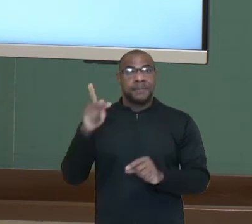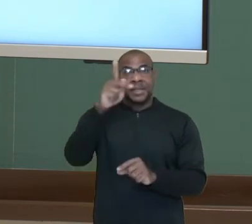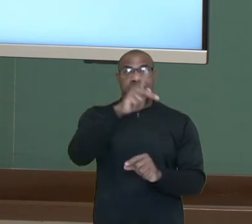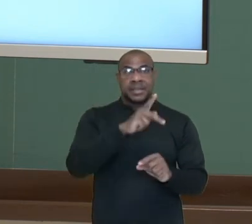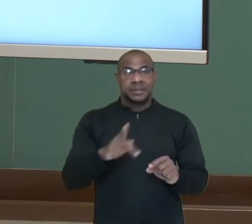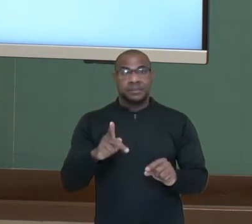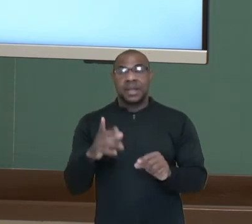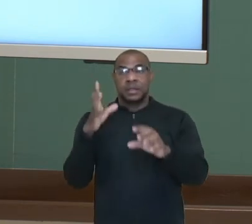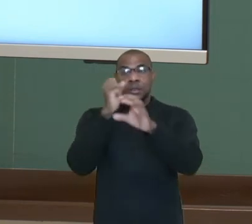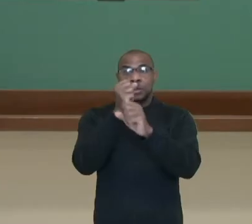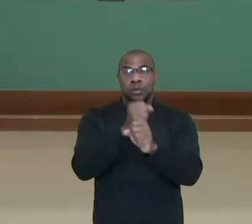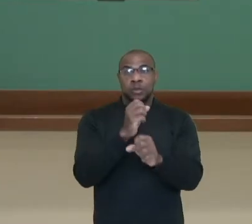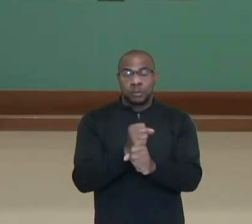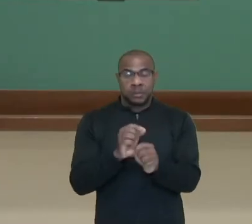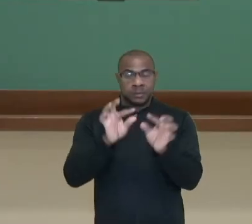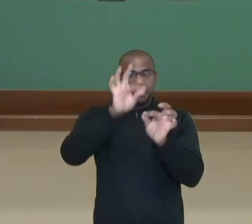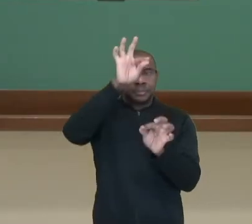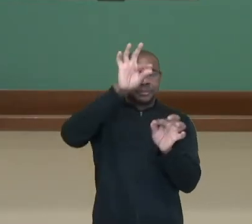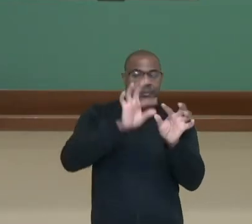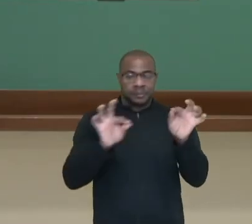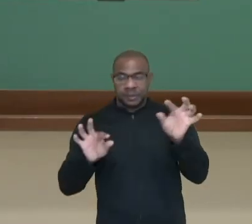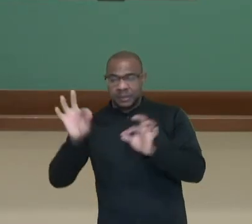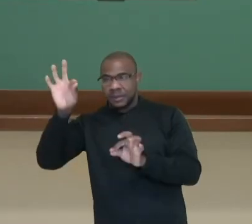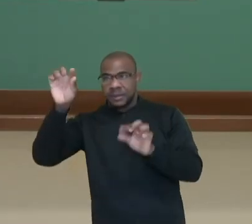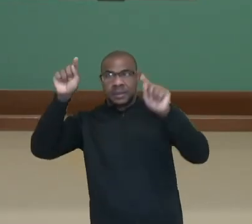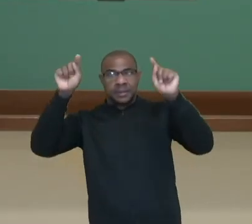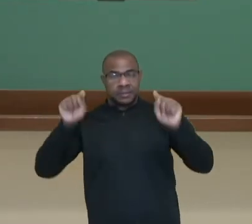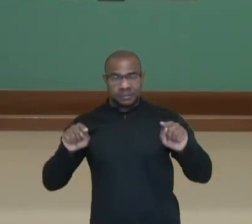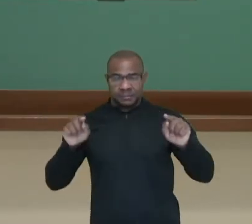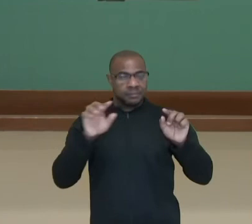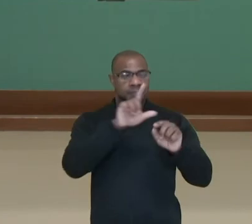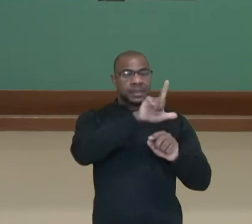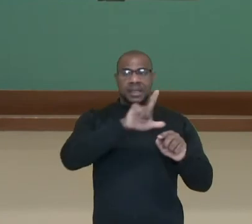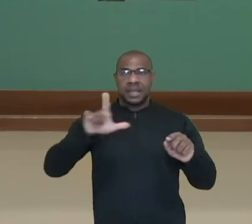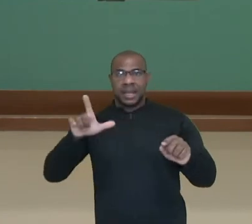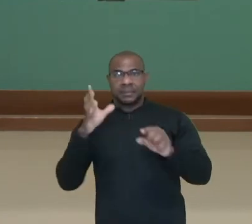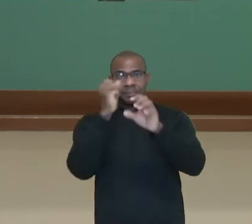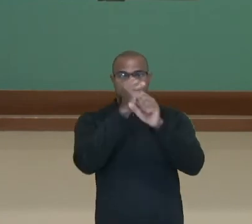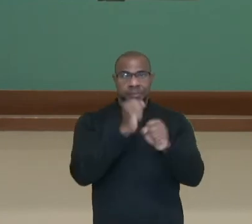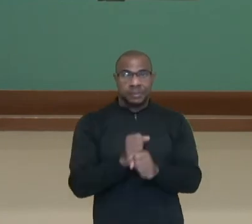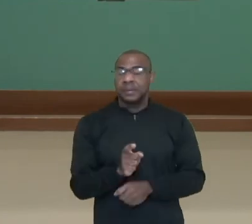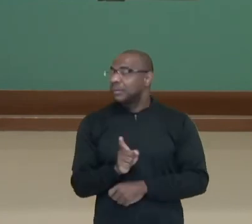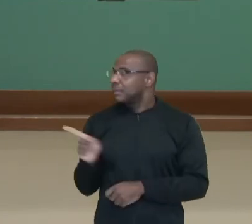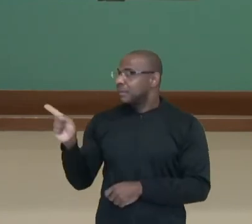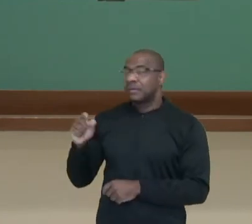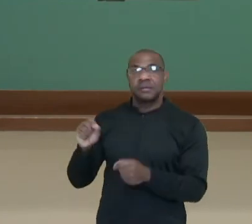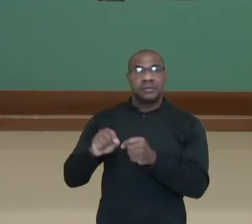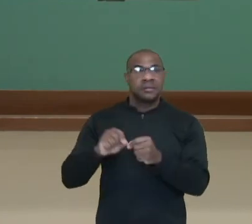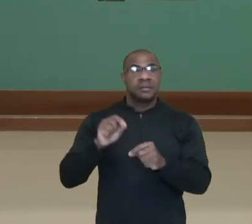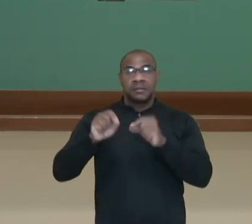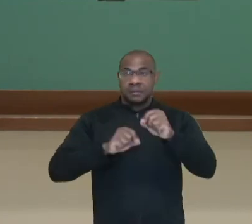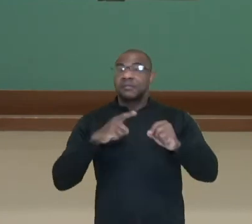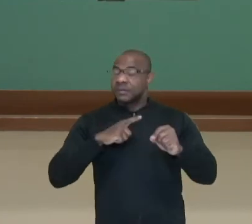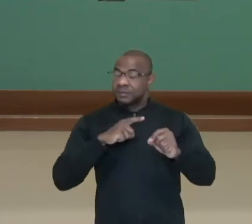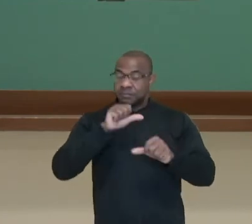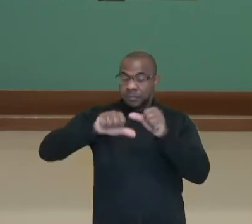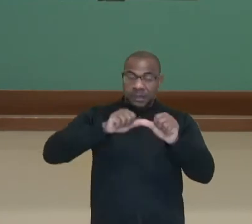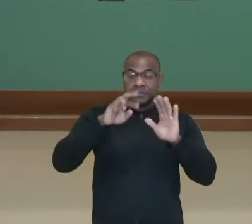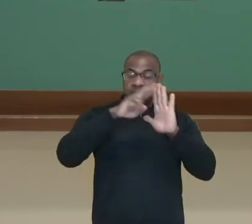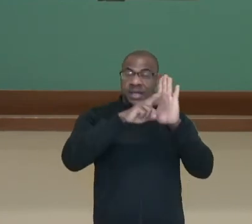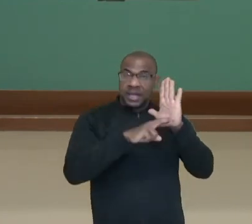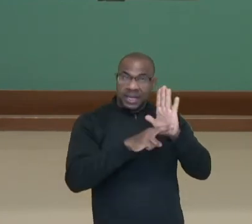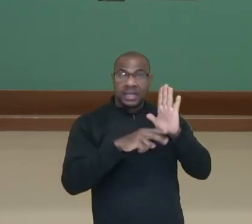seus lados. Então, essas sentenças você vai transformar em uma regra e também